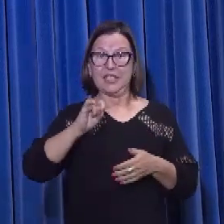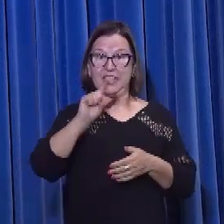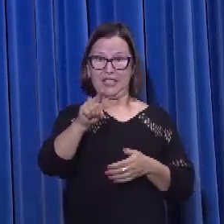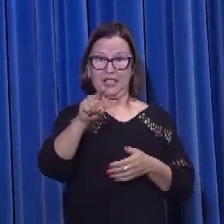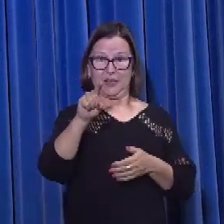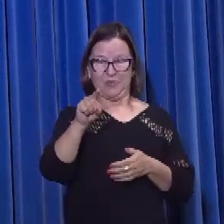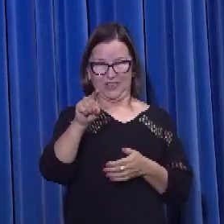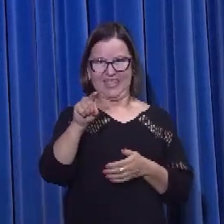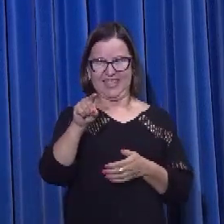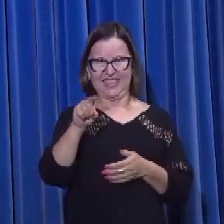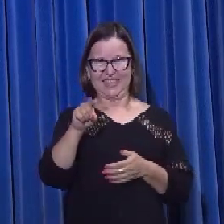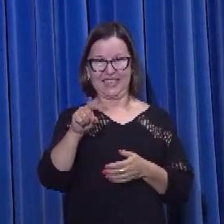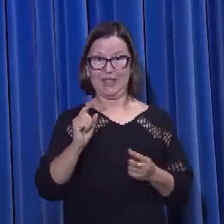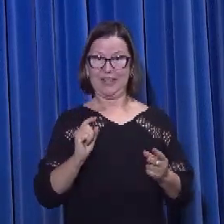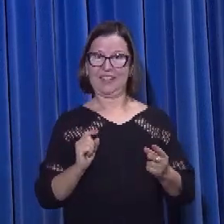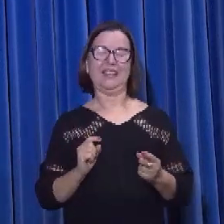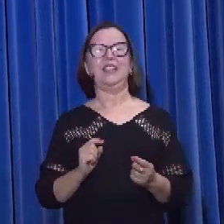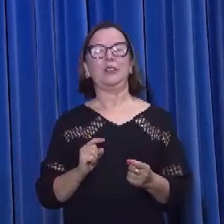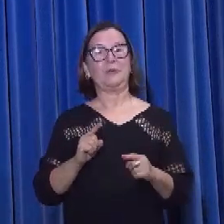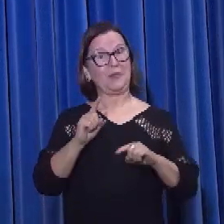objeto do amor de Deus,